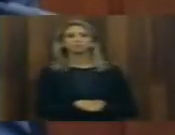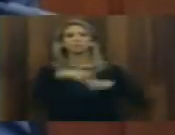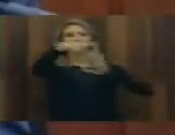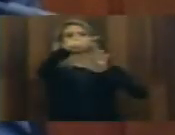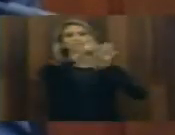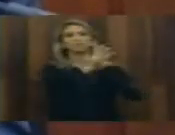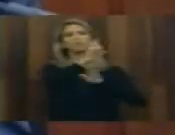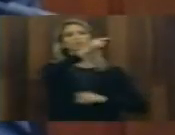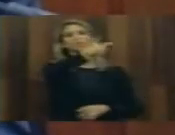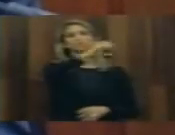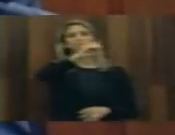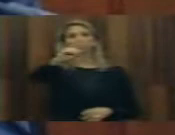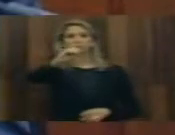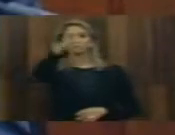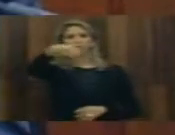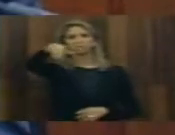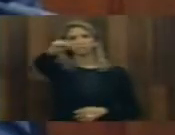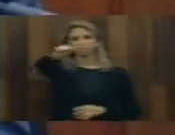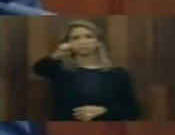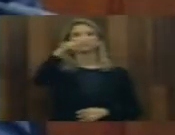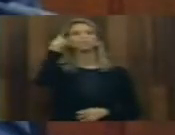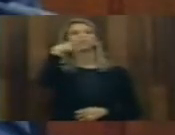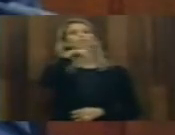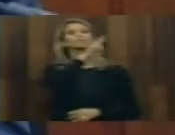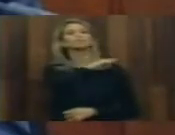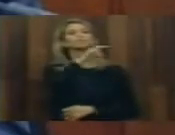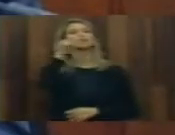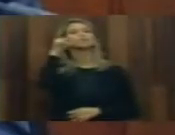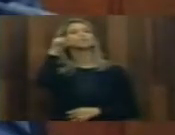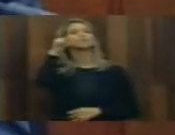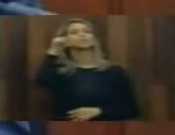Projeto de lei 200/18, promovente Letícia Jota.